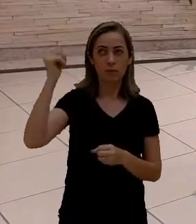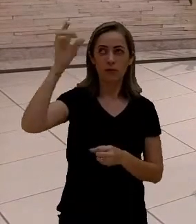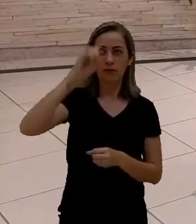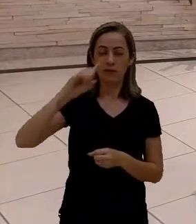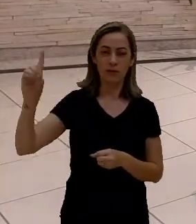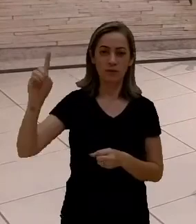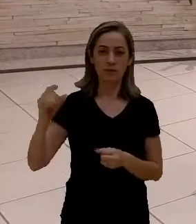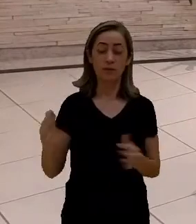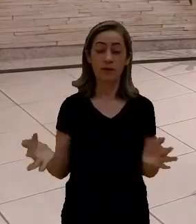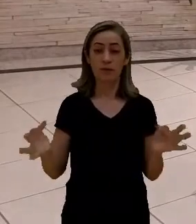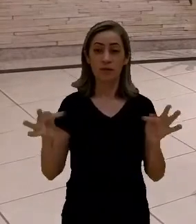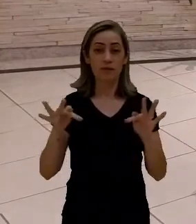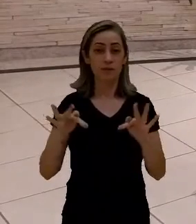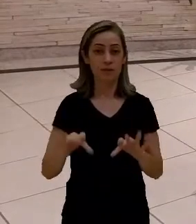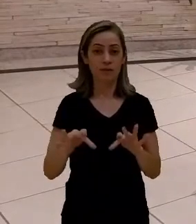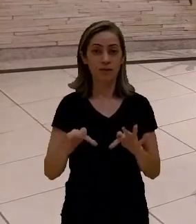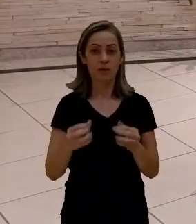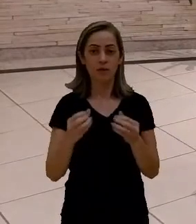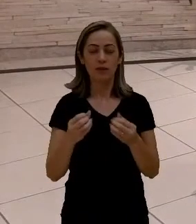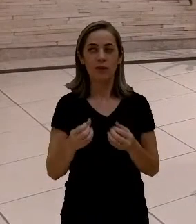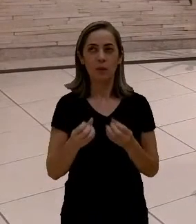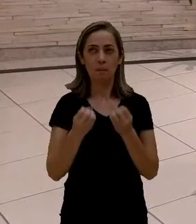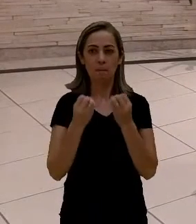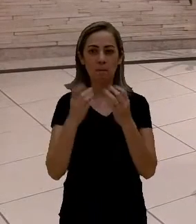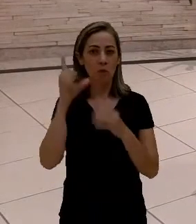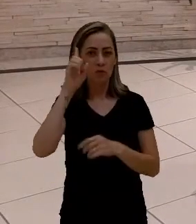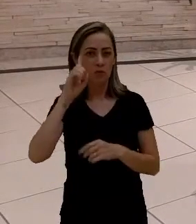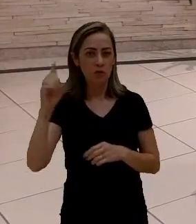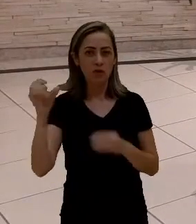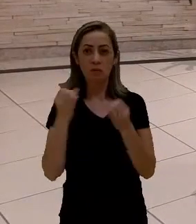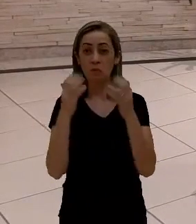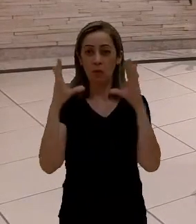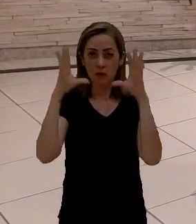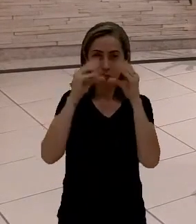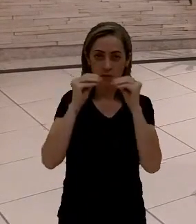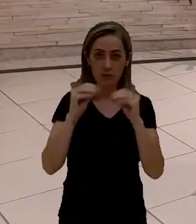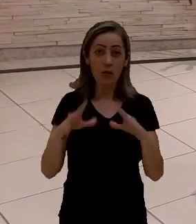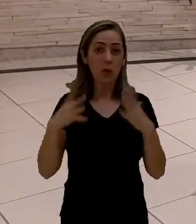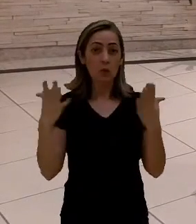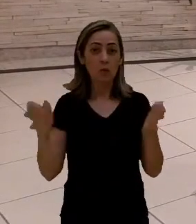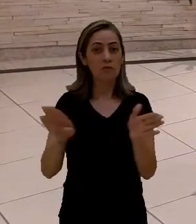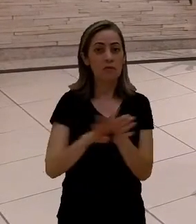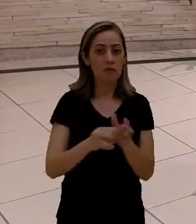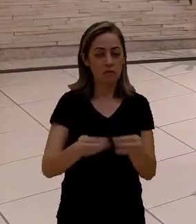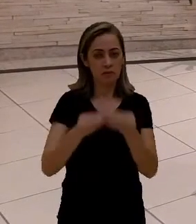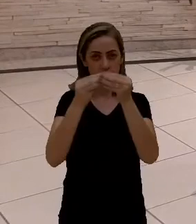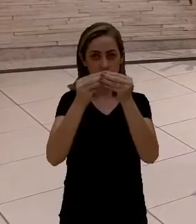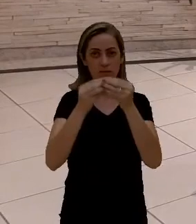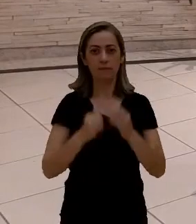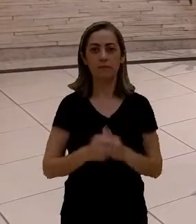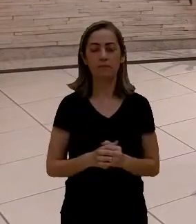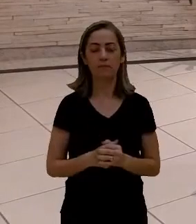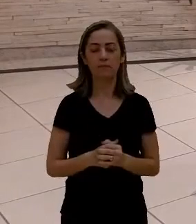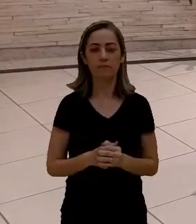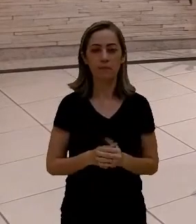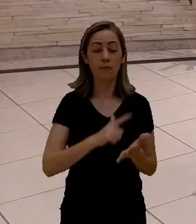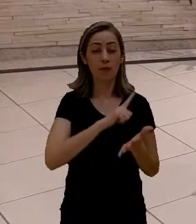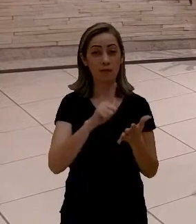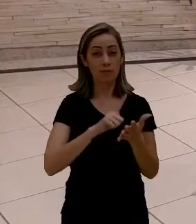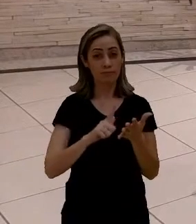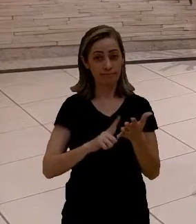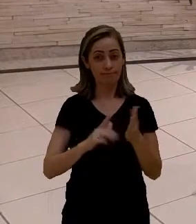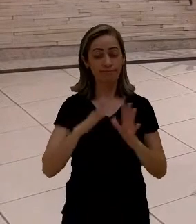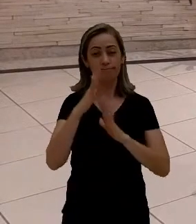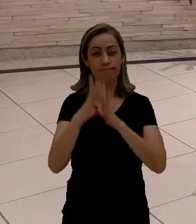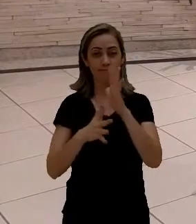acaba no Bom dia no Boa noite ela acaba no final do Canto ela quando que é o final da missa liturgicamente